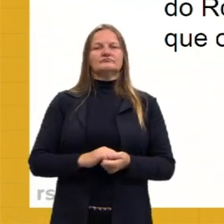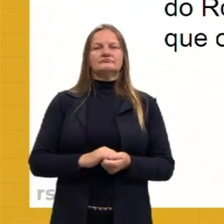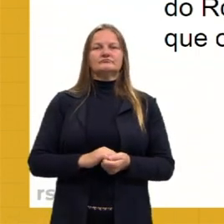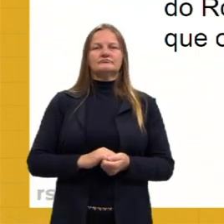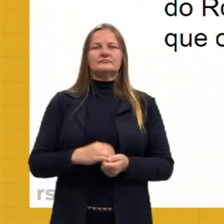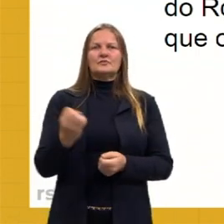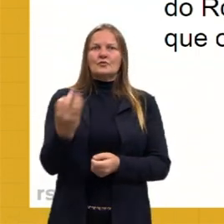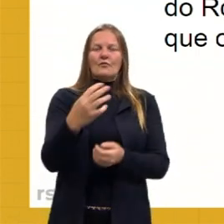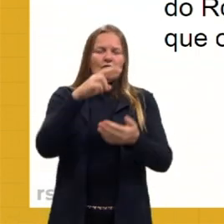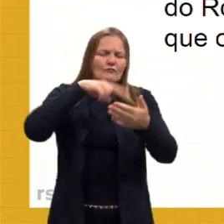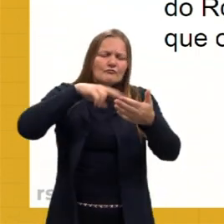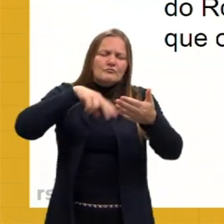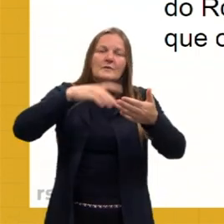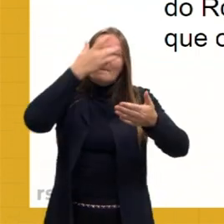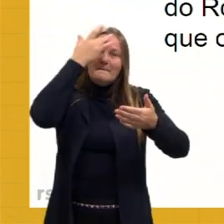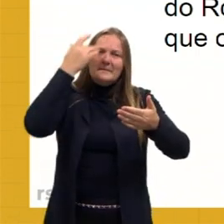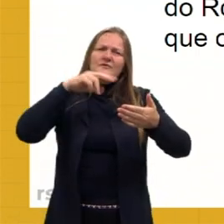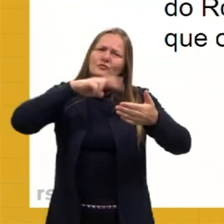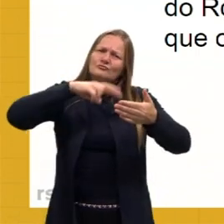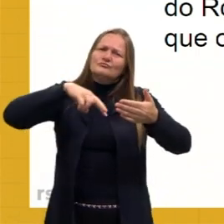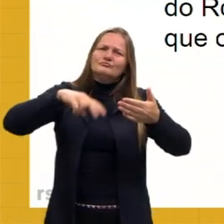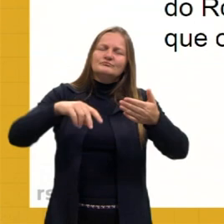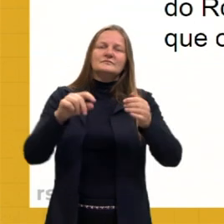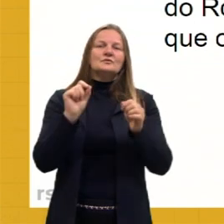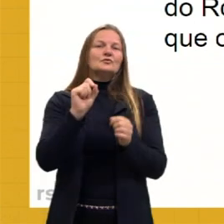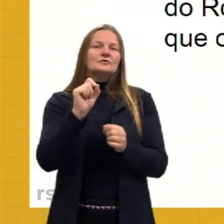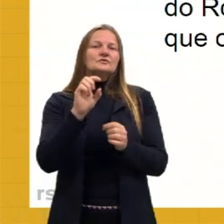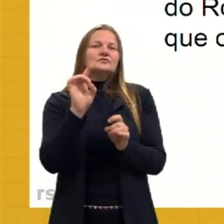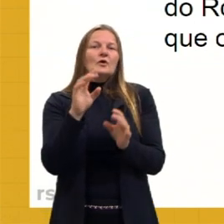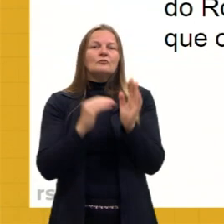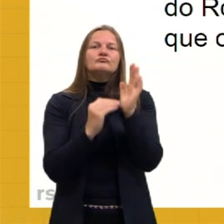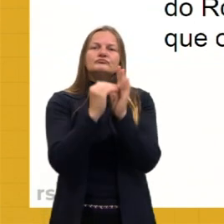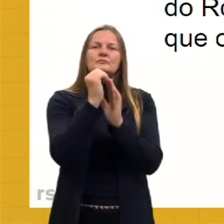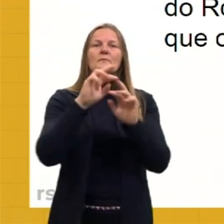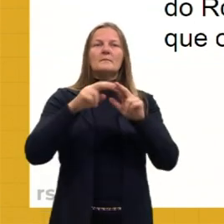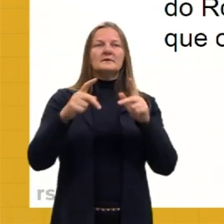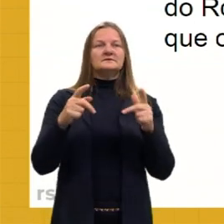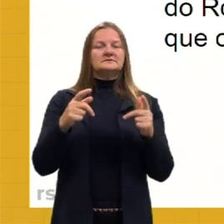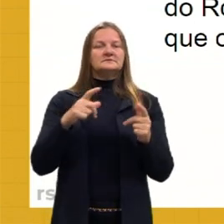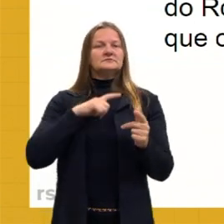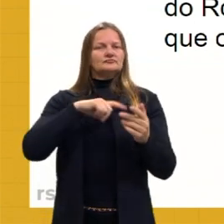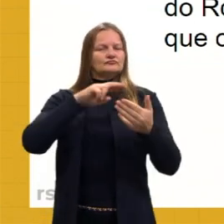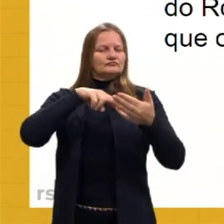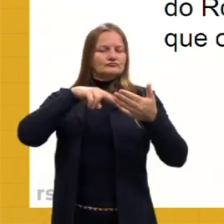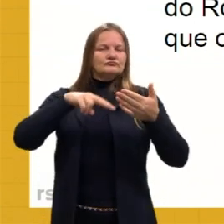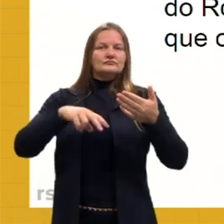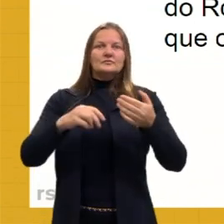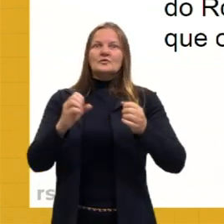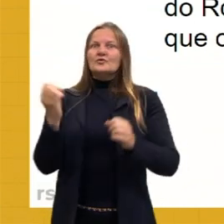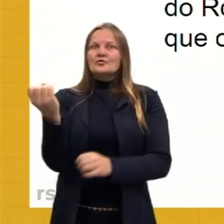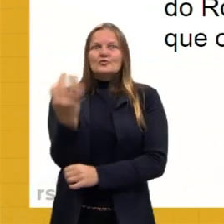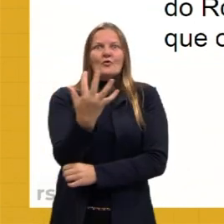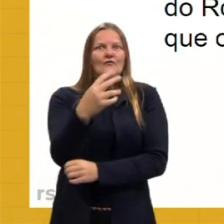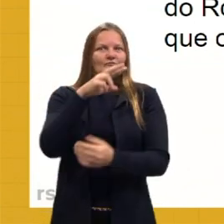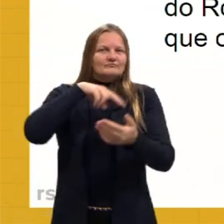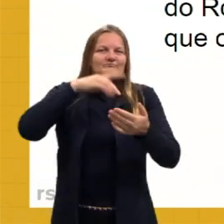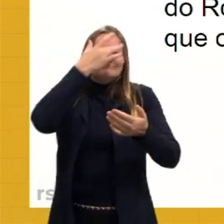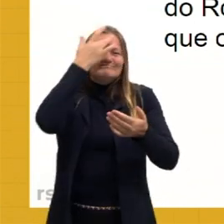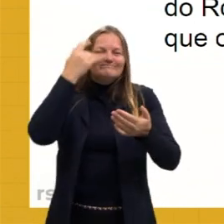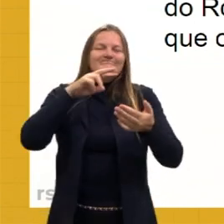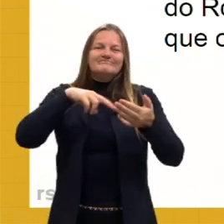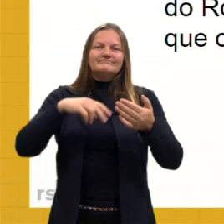né nesse novo público leitor que deixa de ser apenas né a aristocracia EA nobreza e passa a ter um novo público leitor